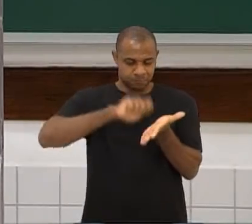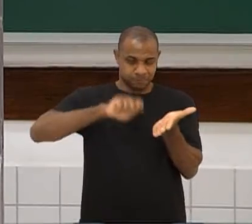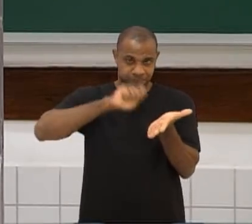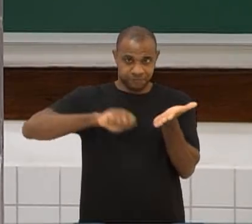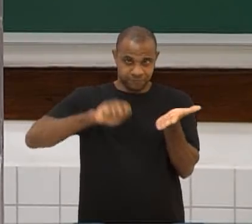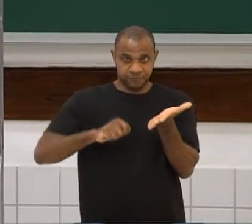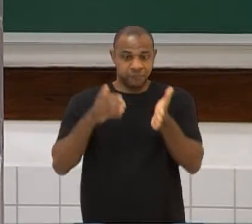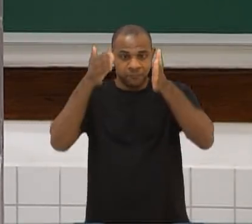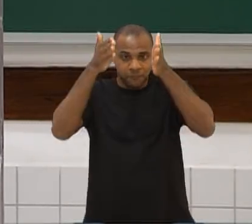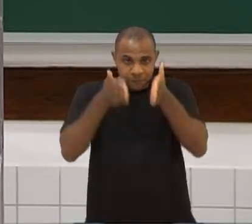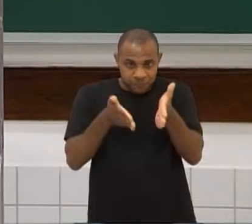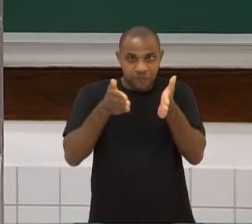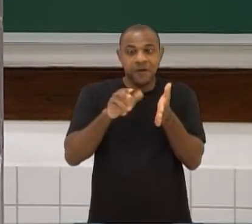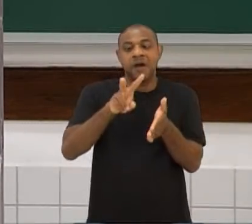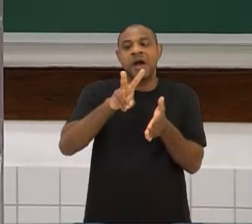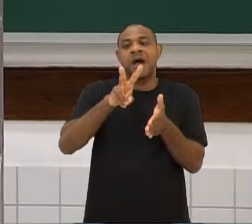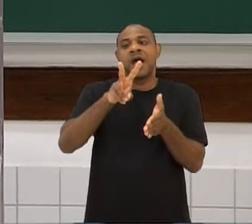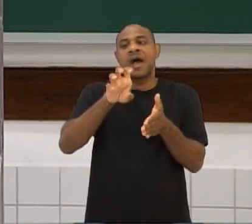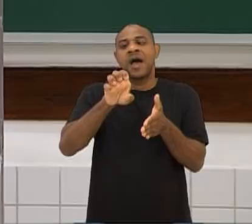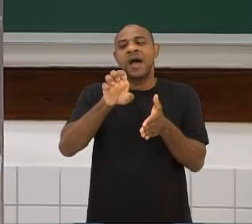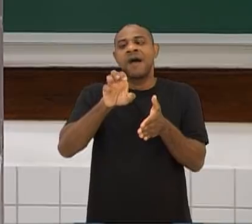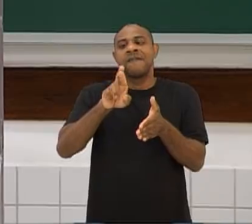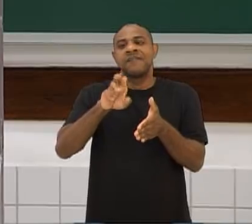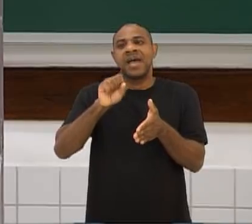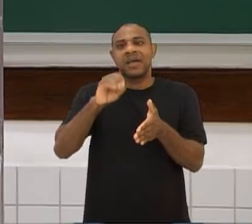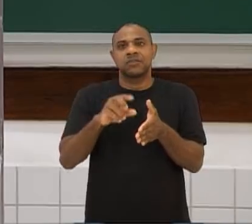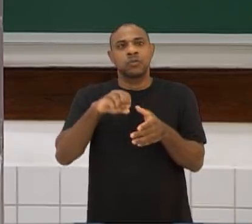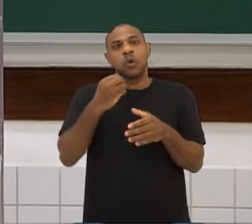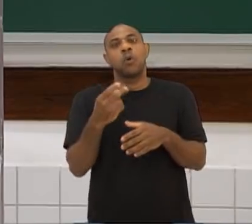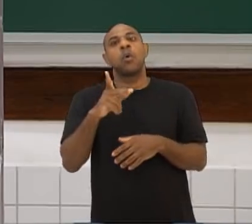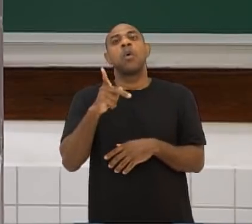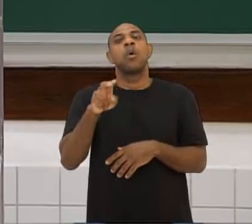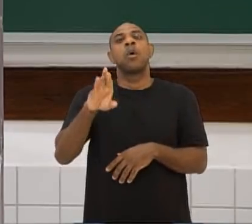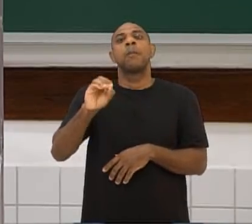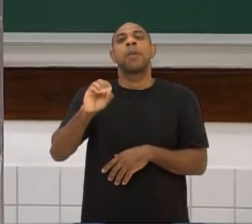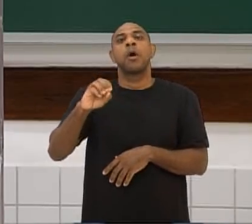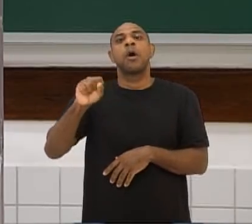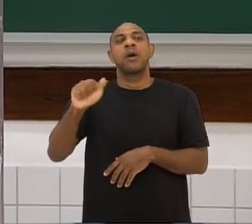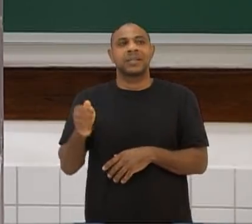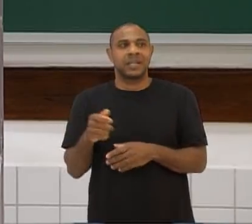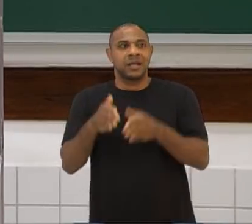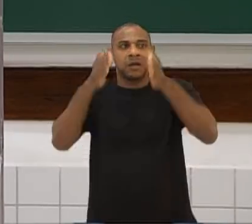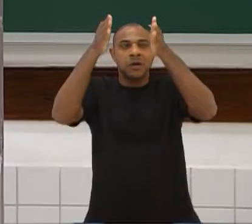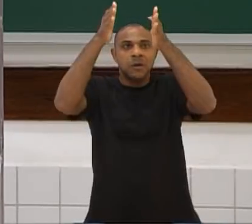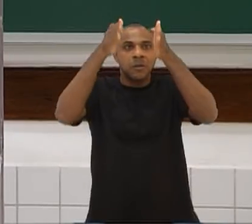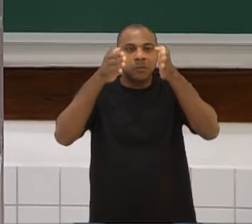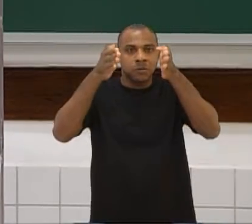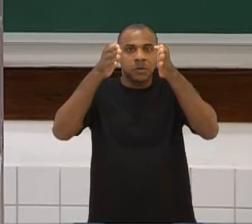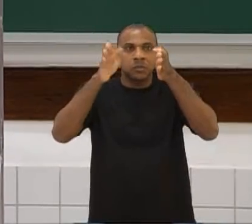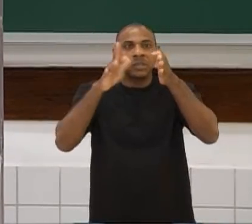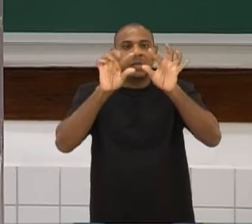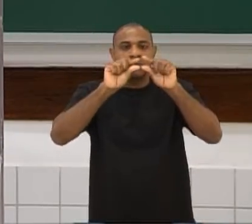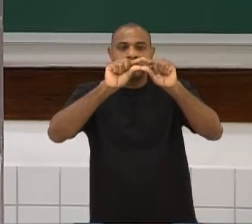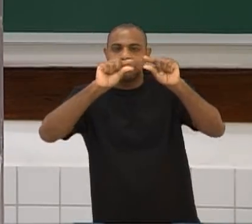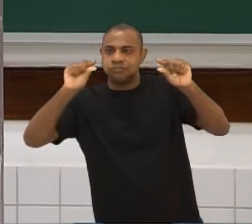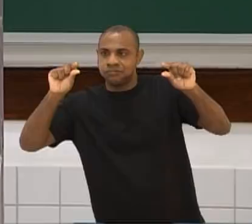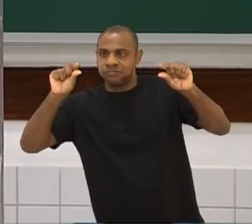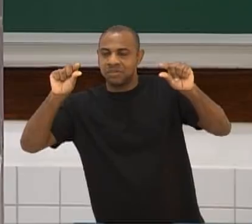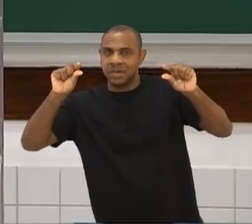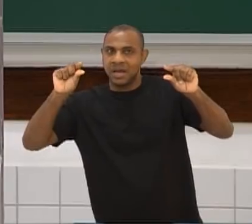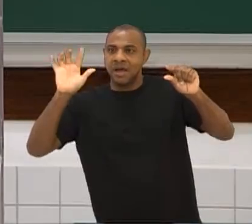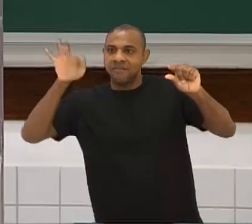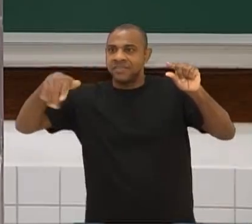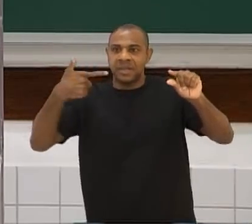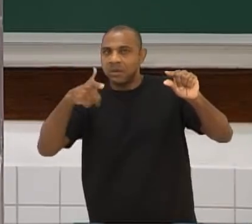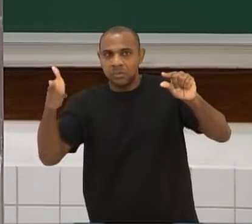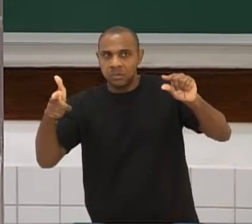em verso ou em prosa. Em verso é quando nós não chegamos até o final da linha, tá?